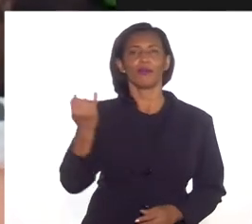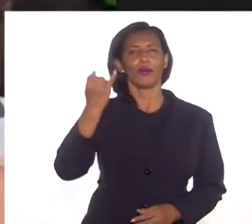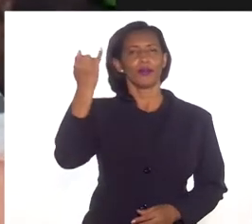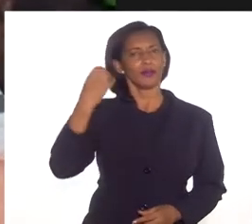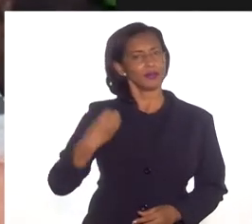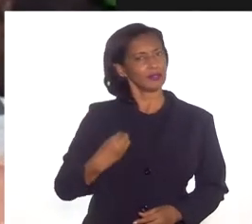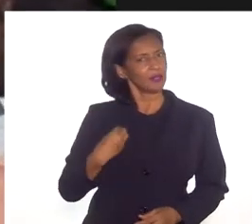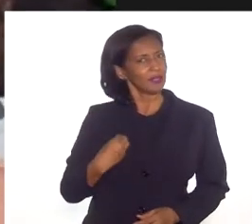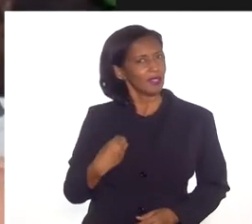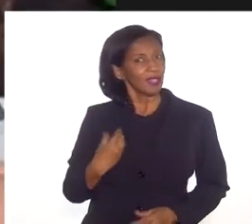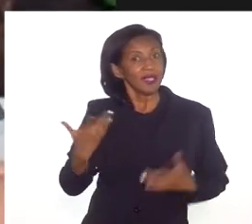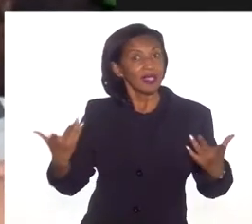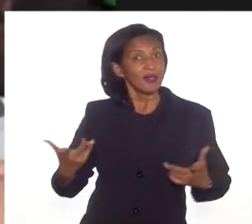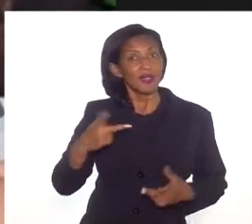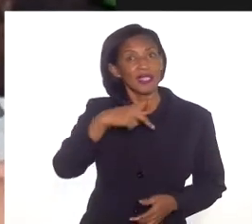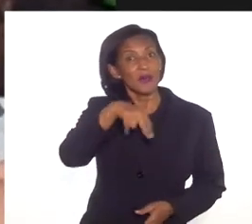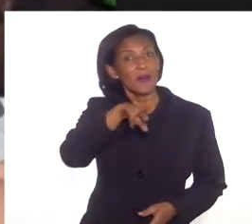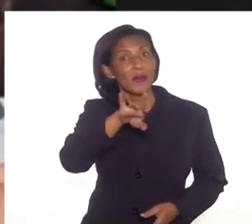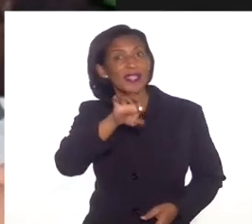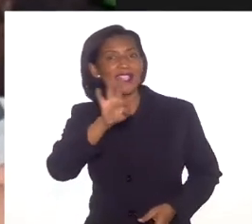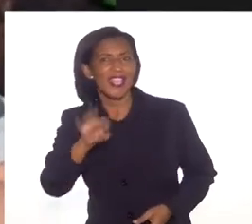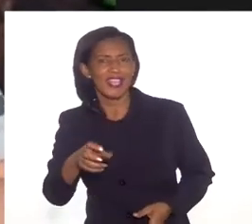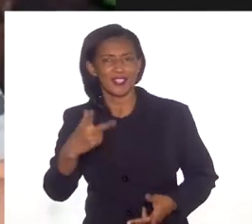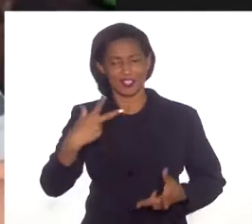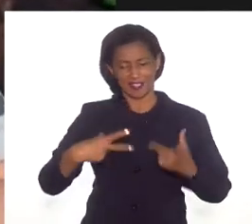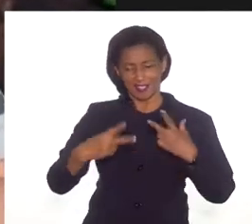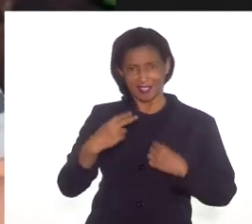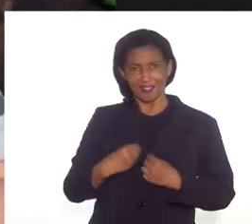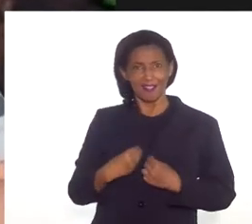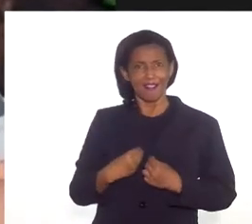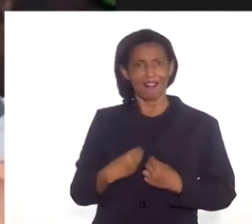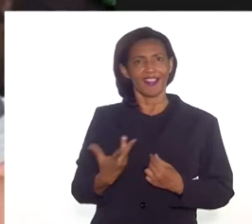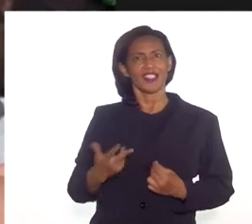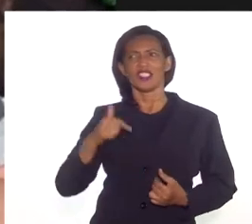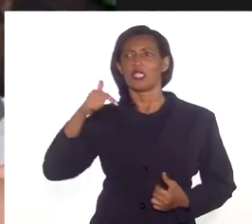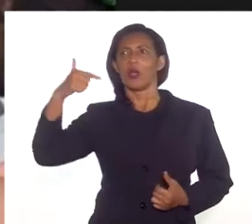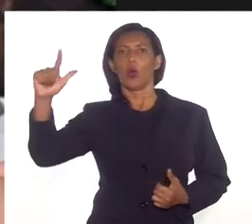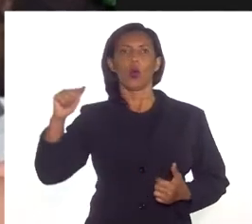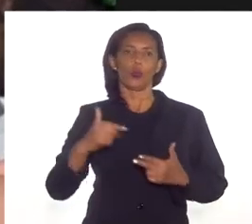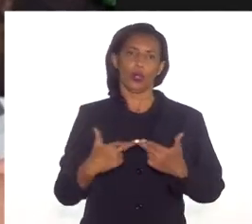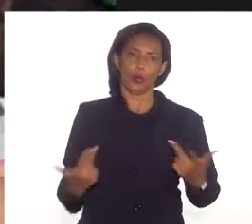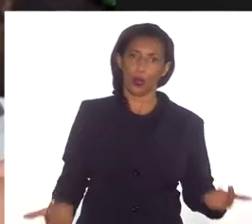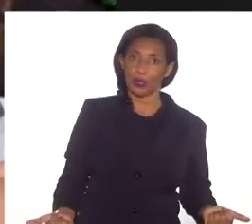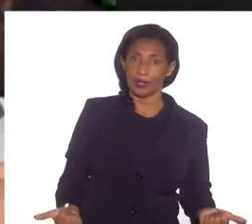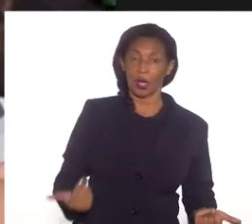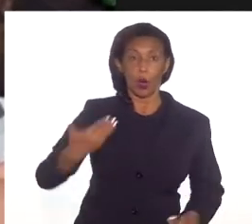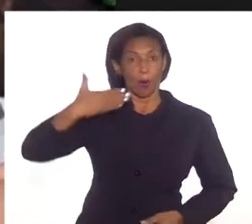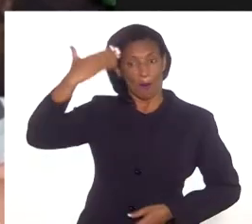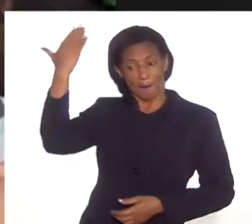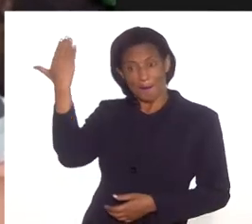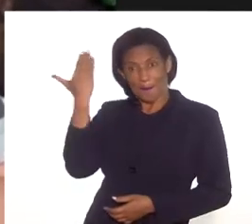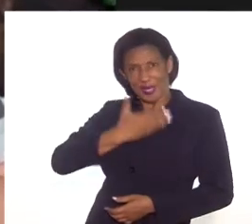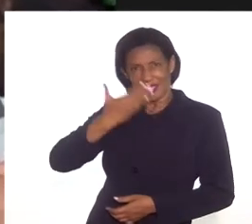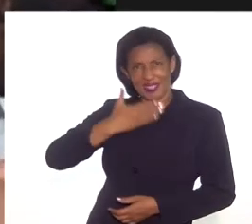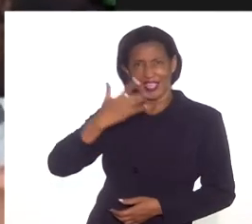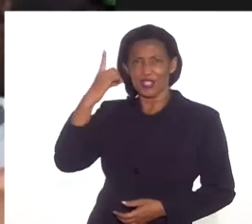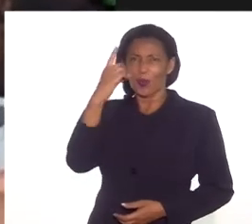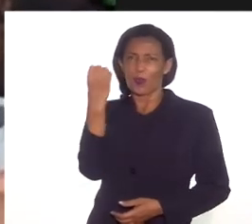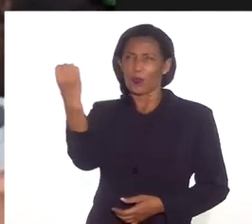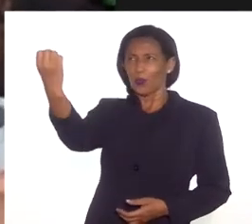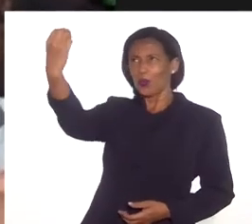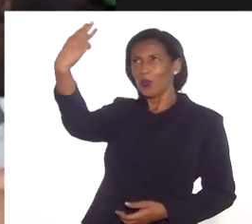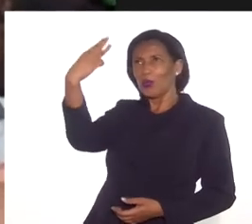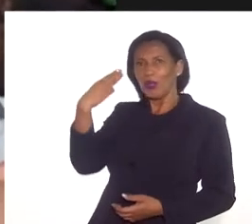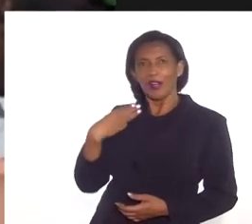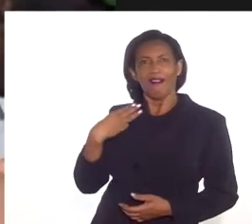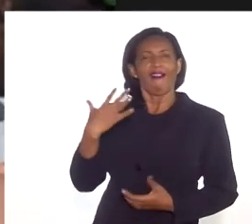da gente, não seria um presente que a gente recebe, né? Seria outra coisa. Então, como é um presente, uma dádiva que